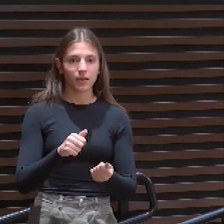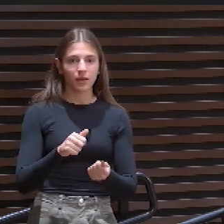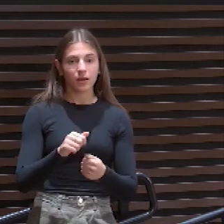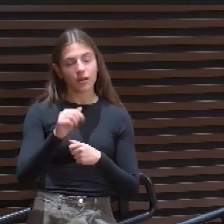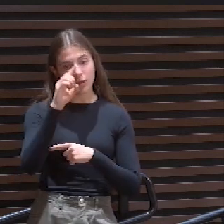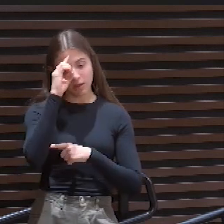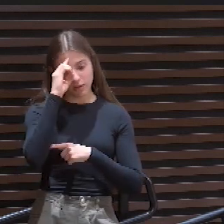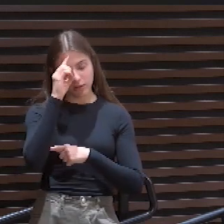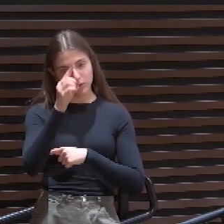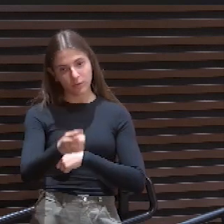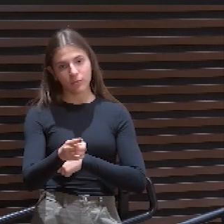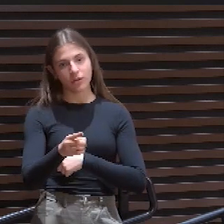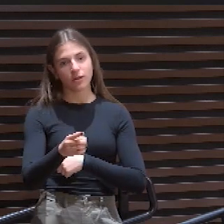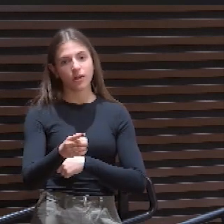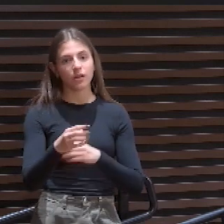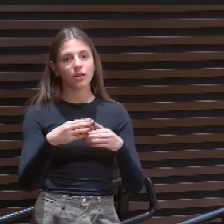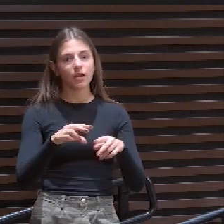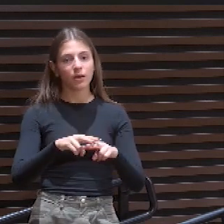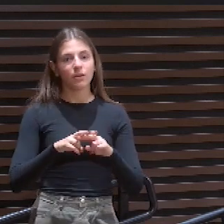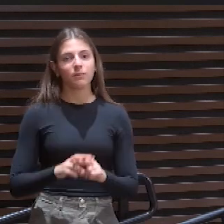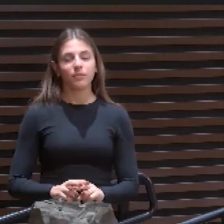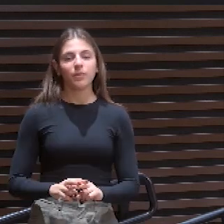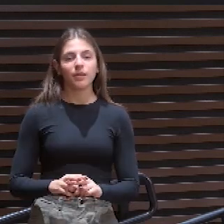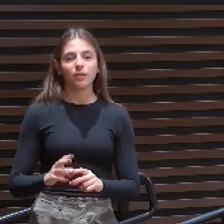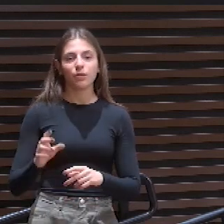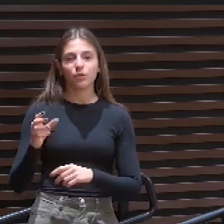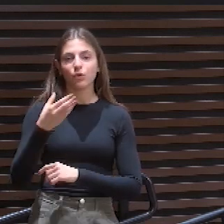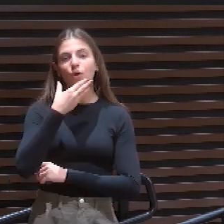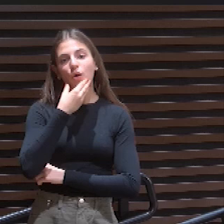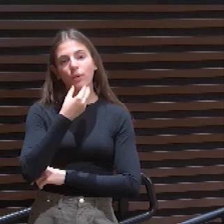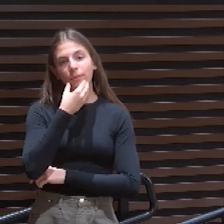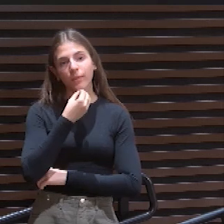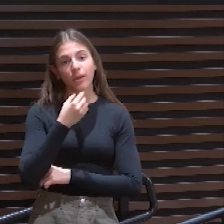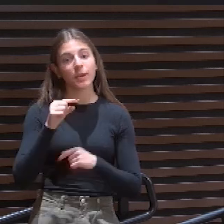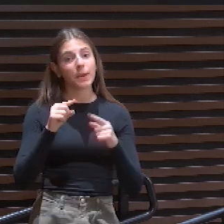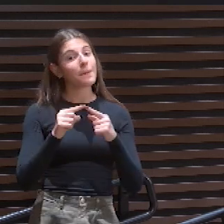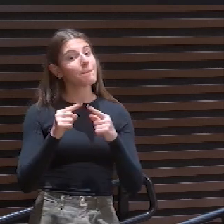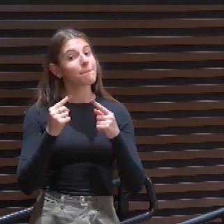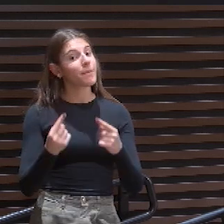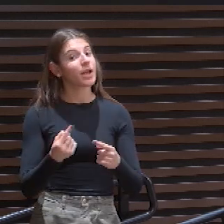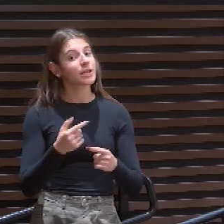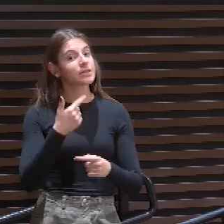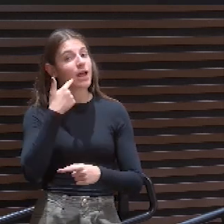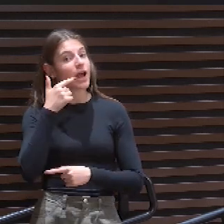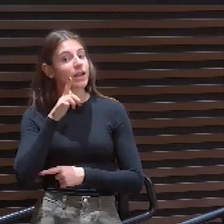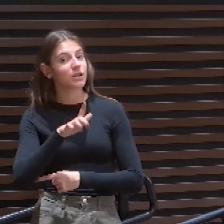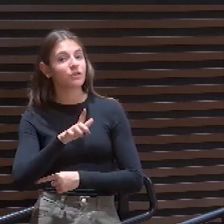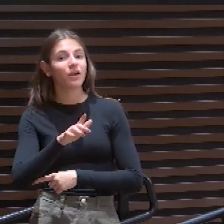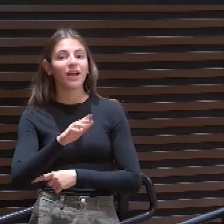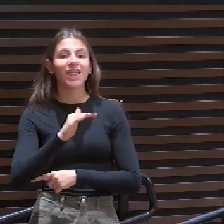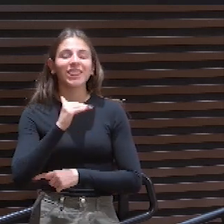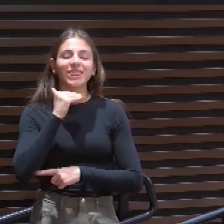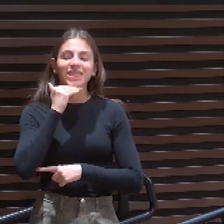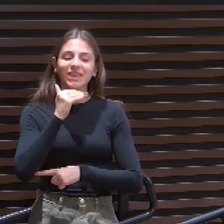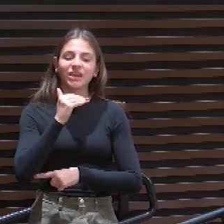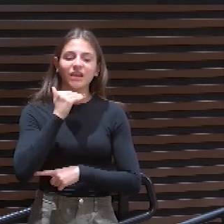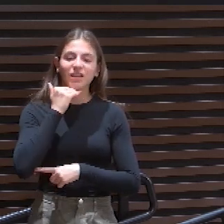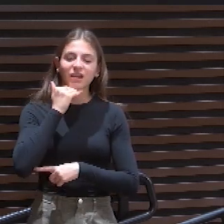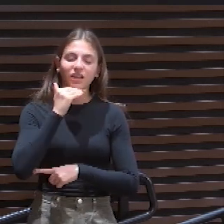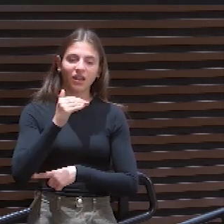sido domada pelo gênero humano. A língua, porém, nenhum dos homens